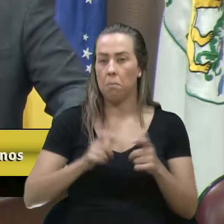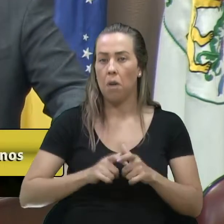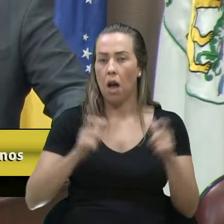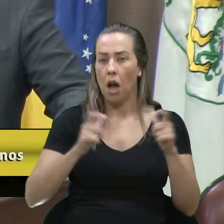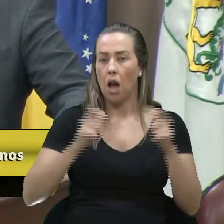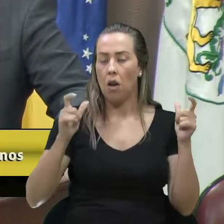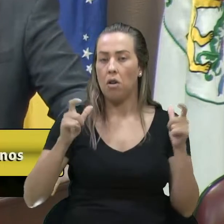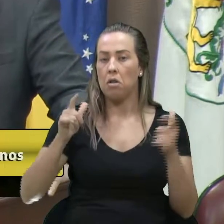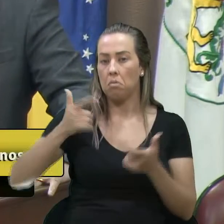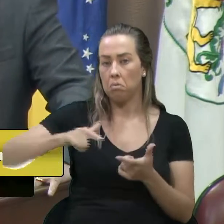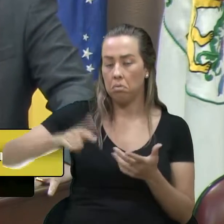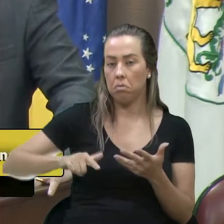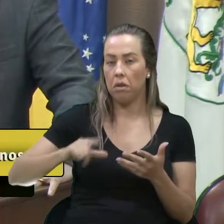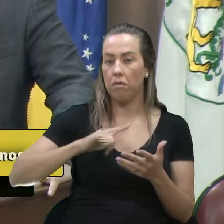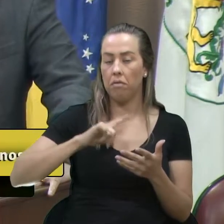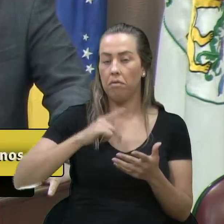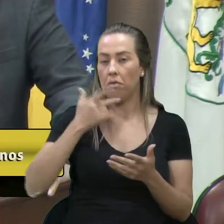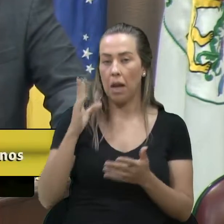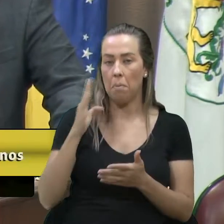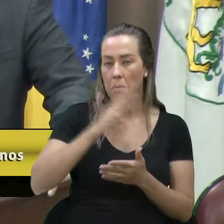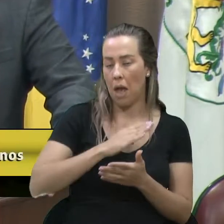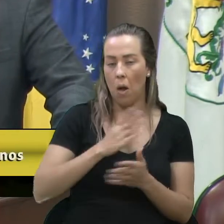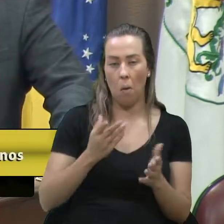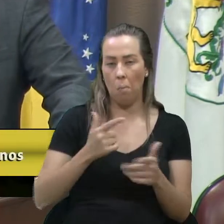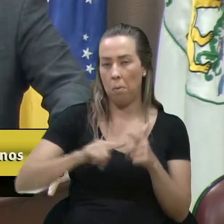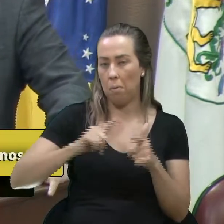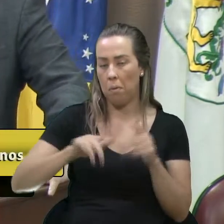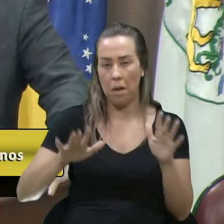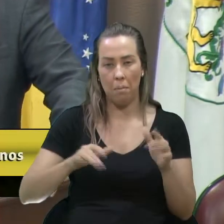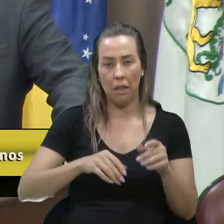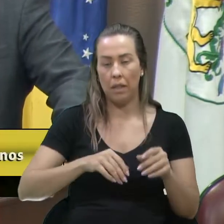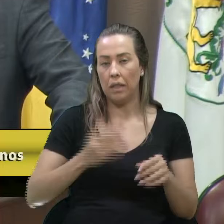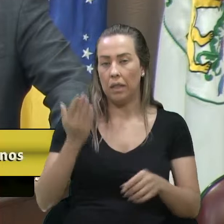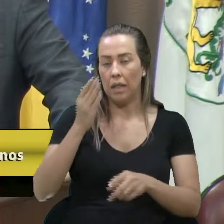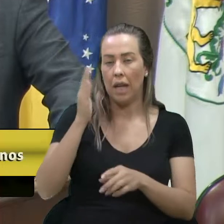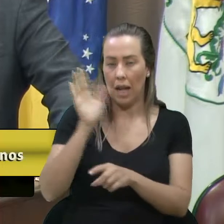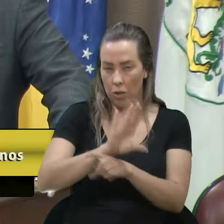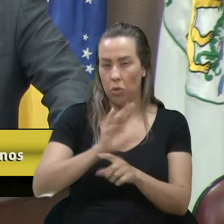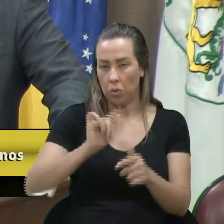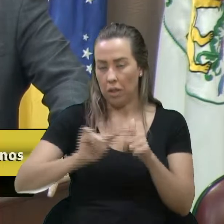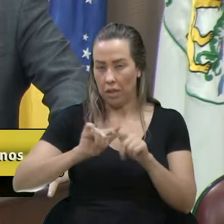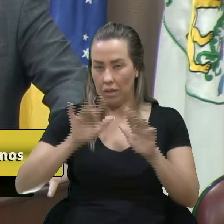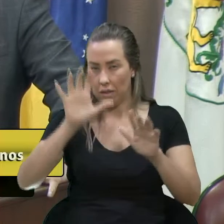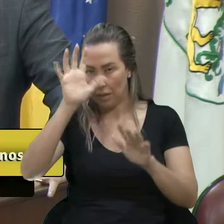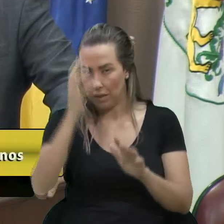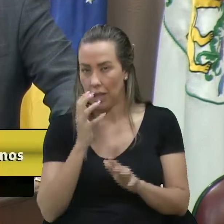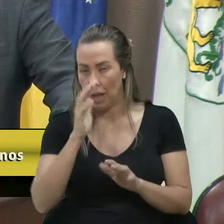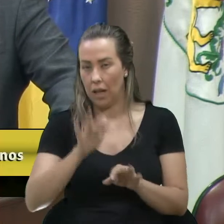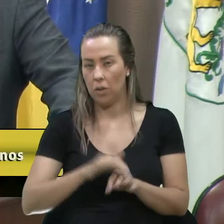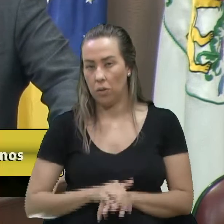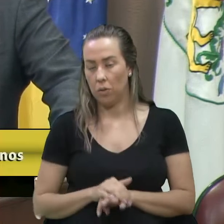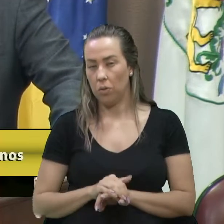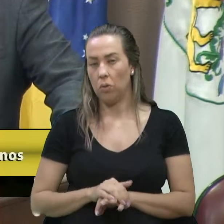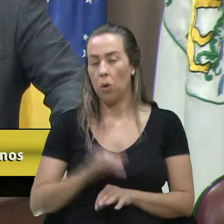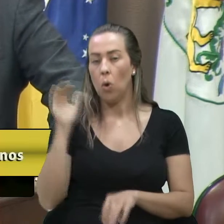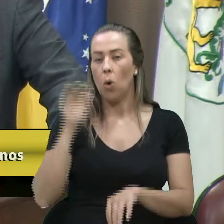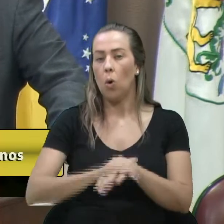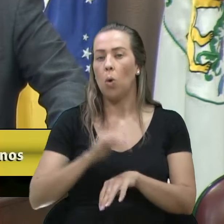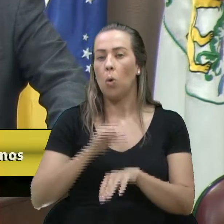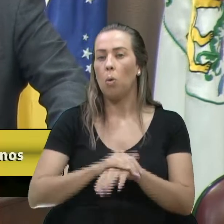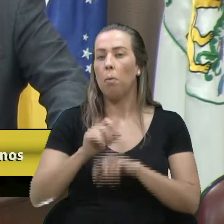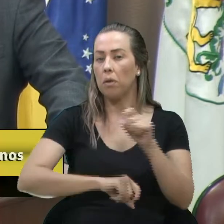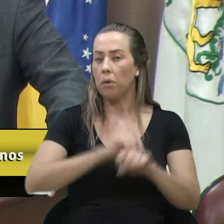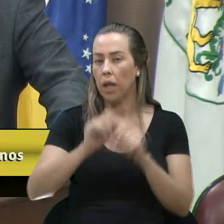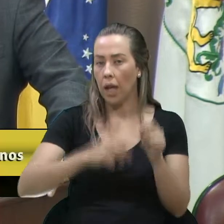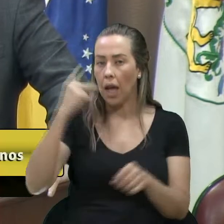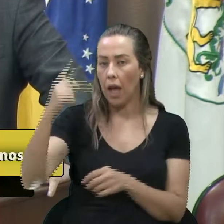vezes, quando é feita crítica em diversos temas, principalmente como esse, o culpado é os